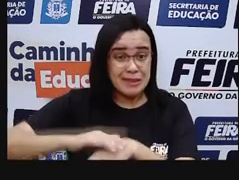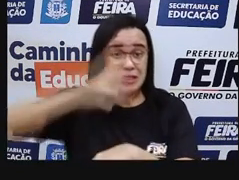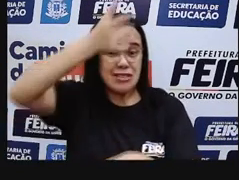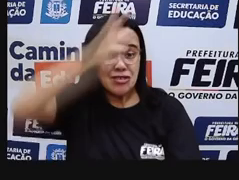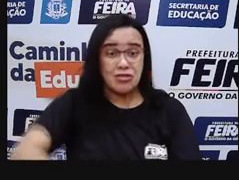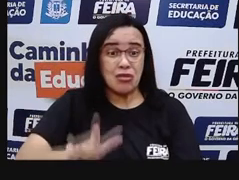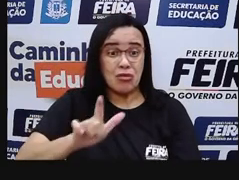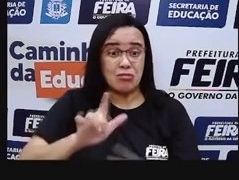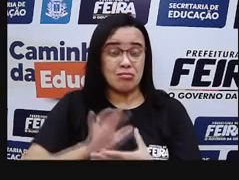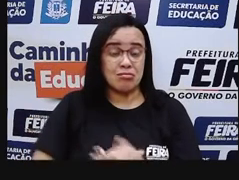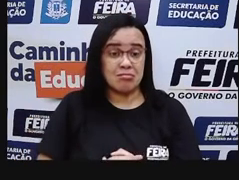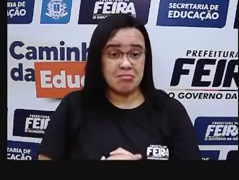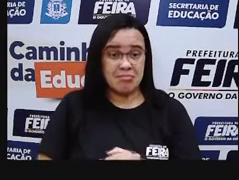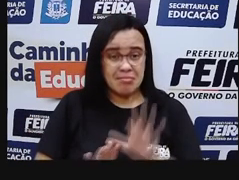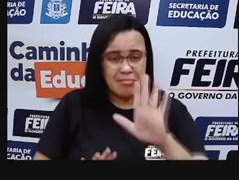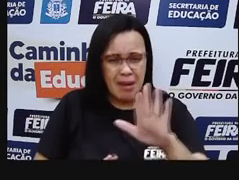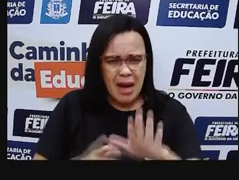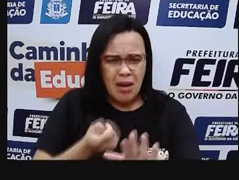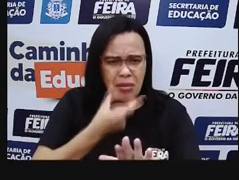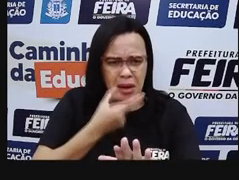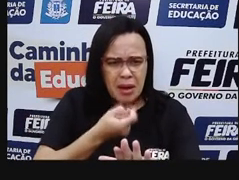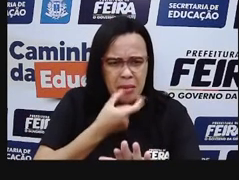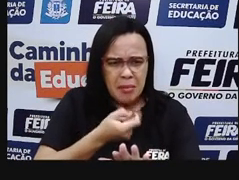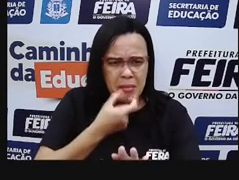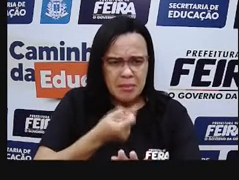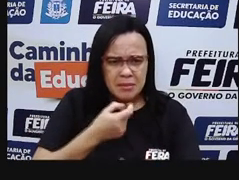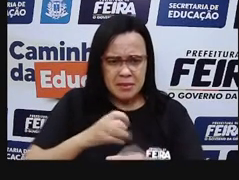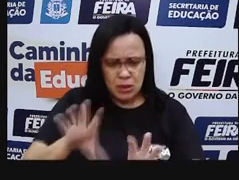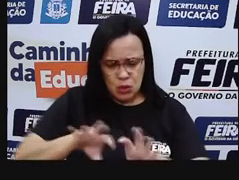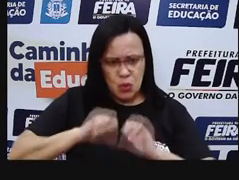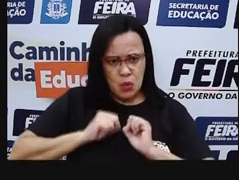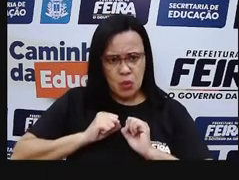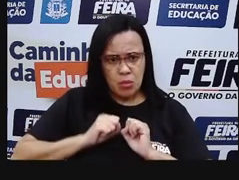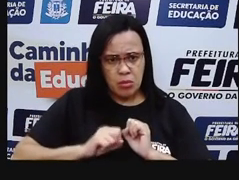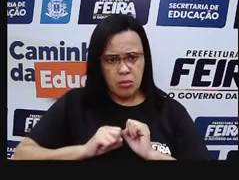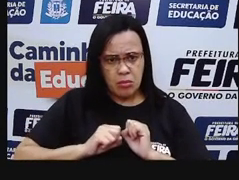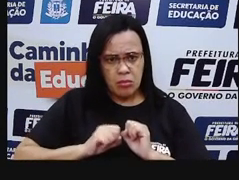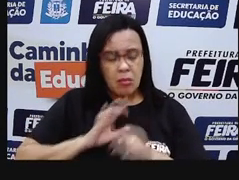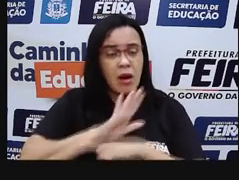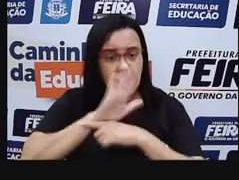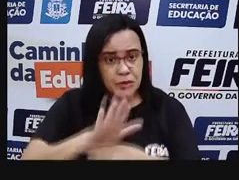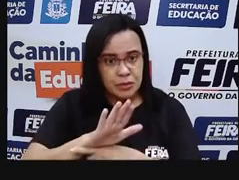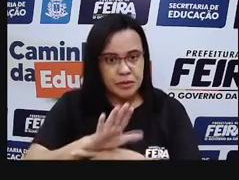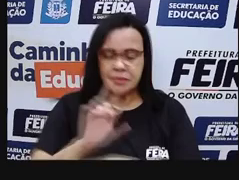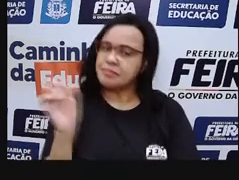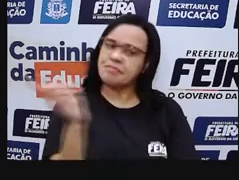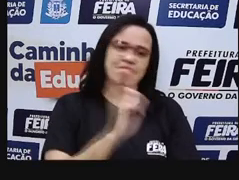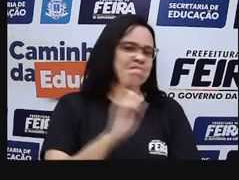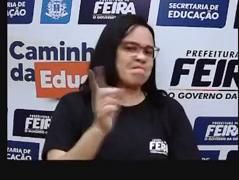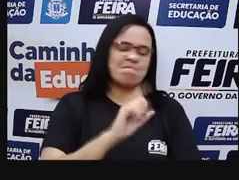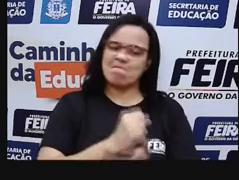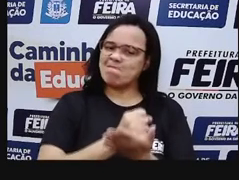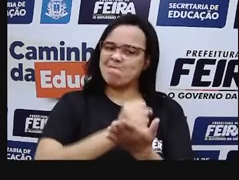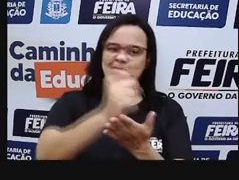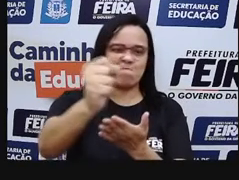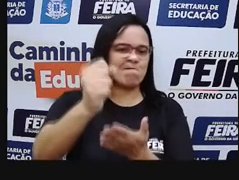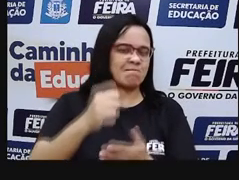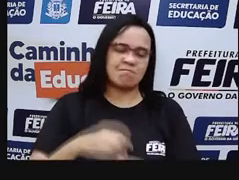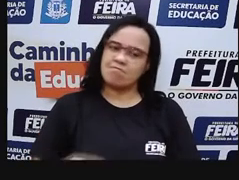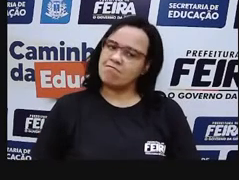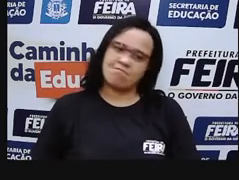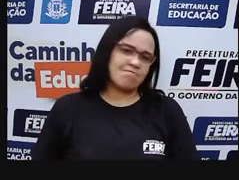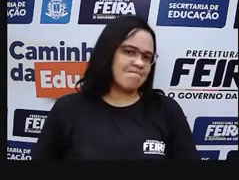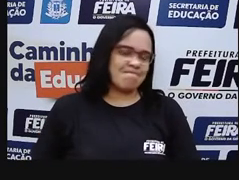um antibiótico que o médico passou vai servir para tudo século tu não vai mais Eita pronto e aí o que que faz